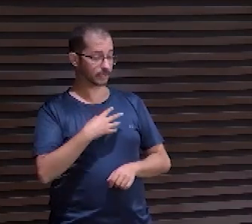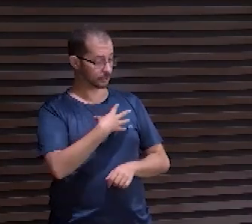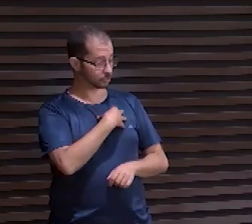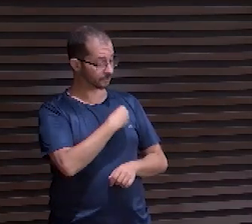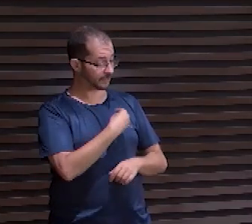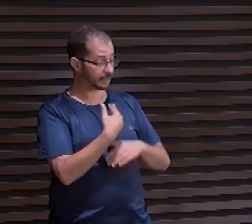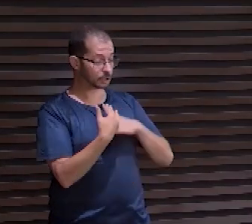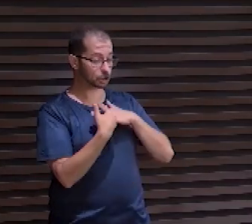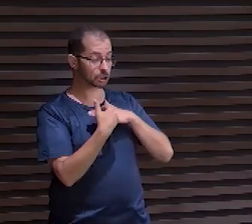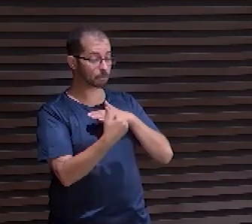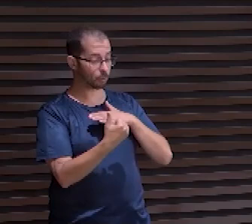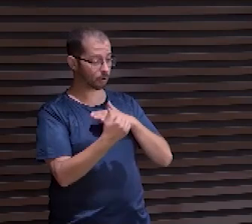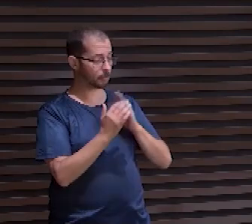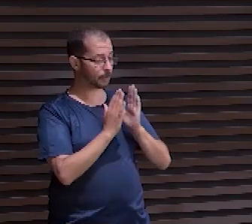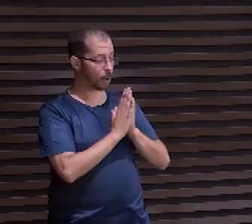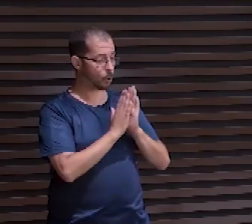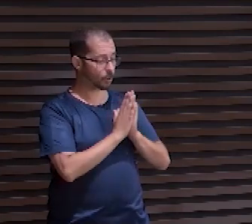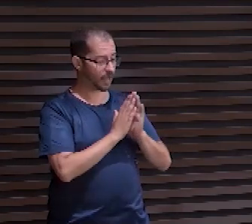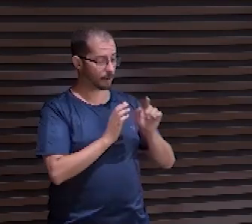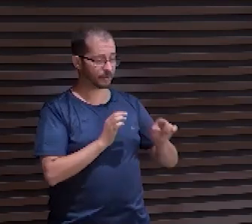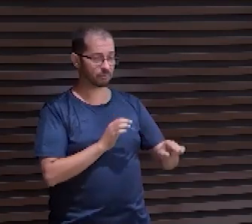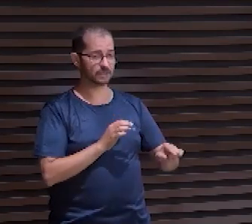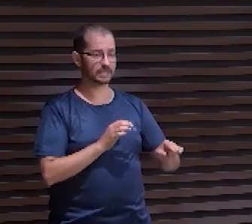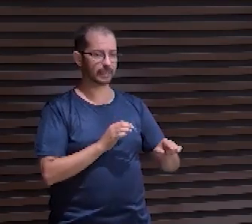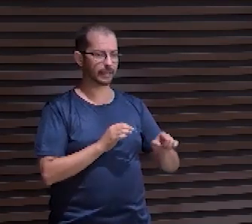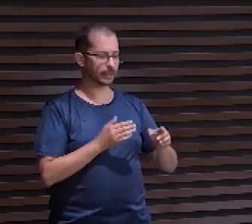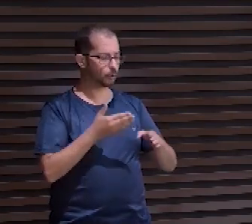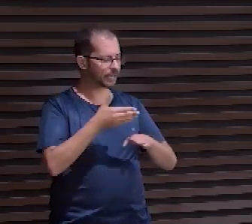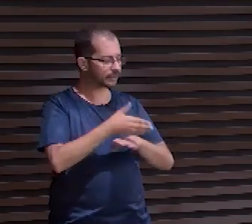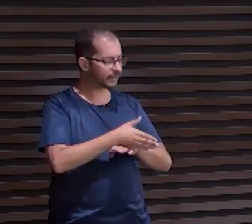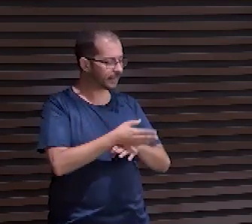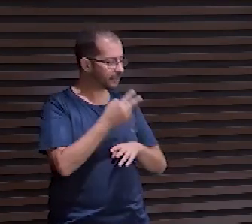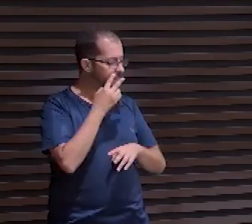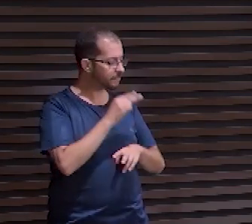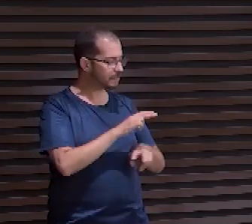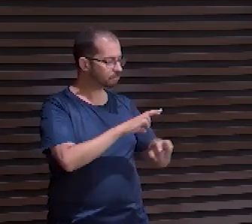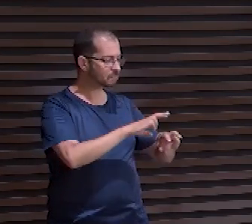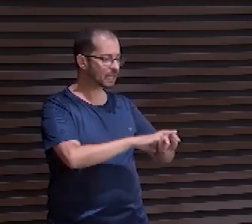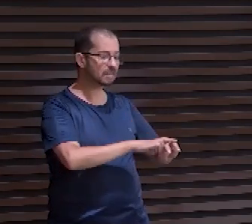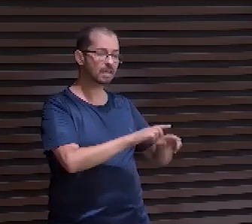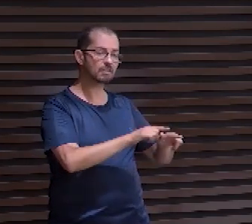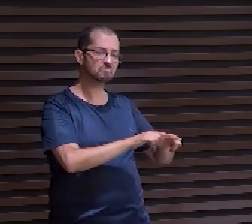por você. Quando entrei e vi a cadeira vazia,